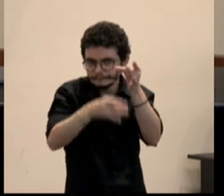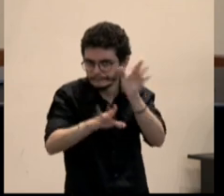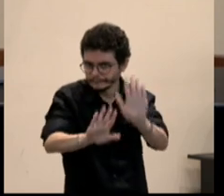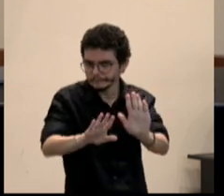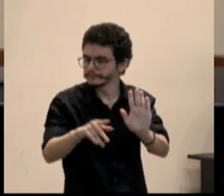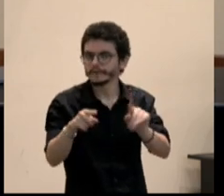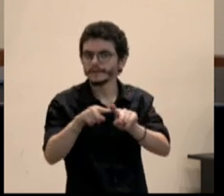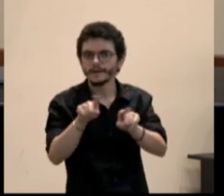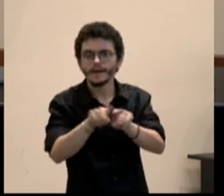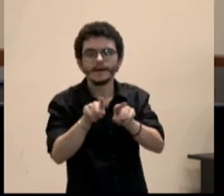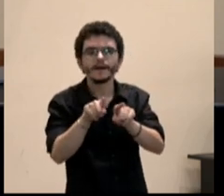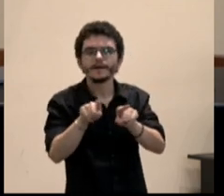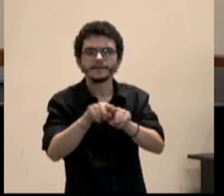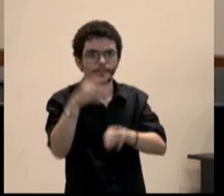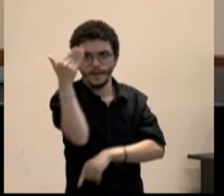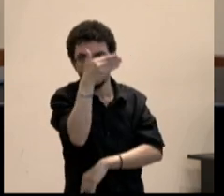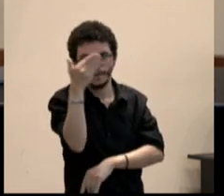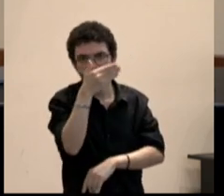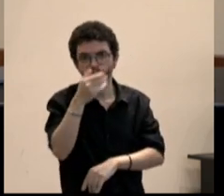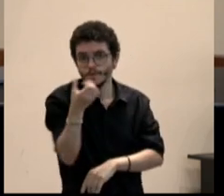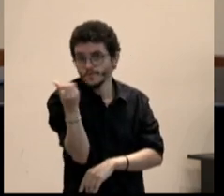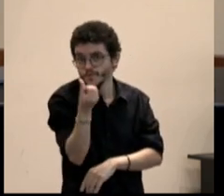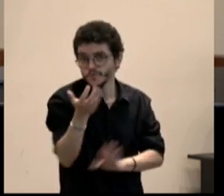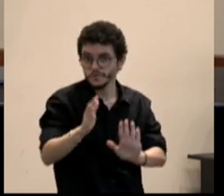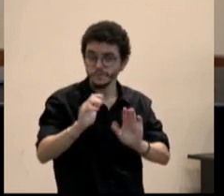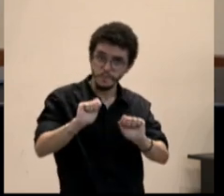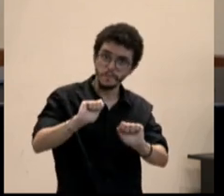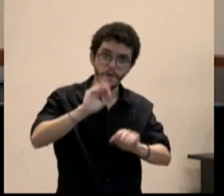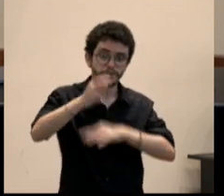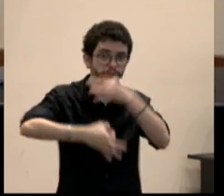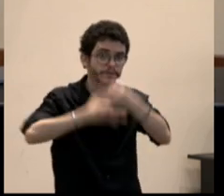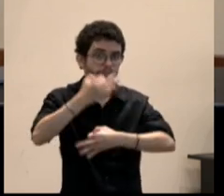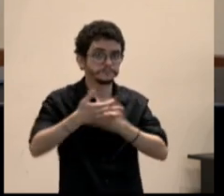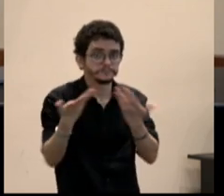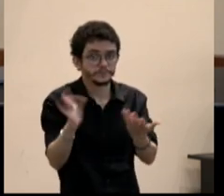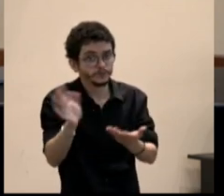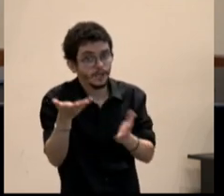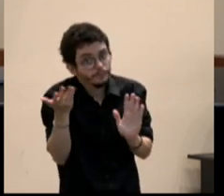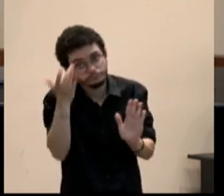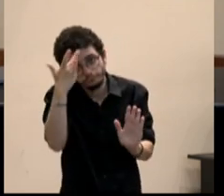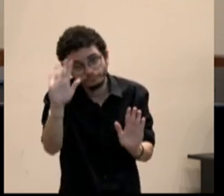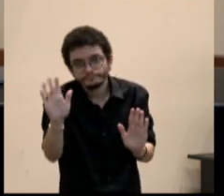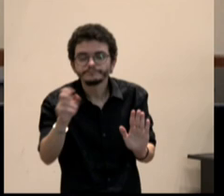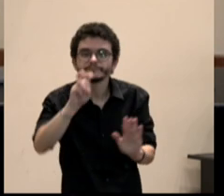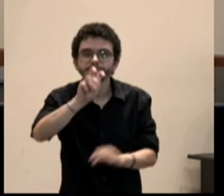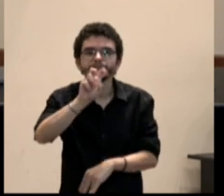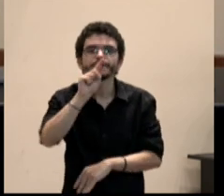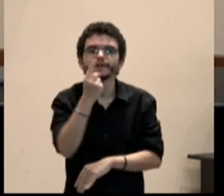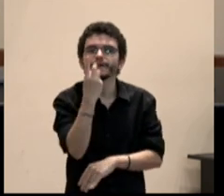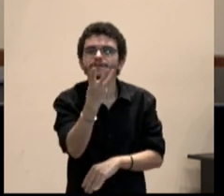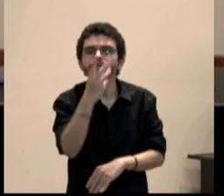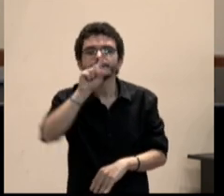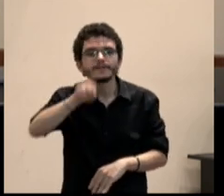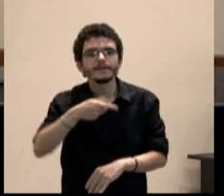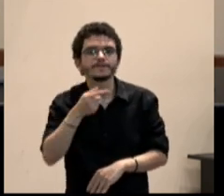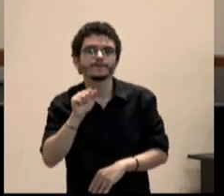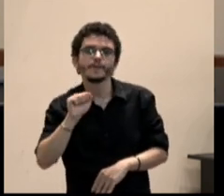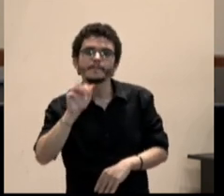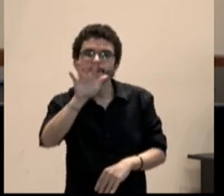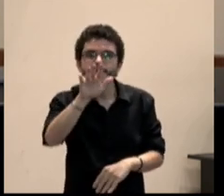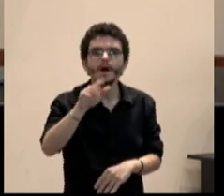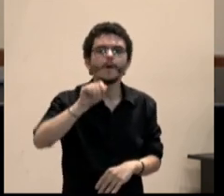o que o INEP fez, o INEP também comenta, pode ser que ele já tenha comentado o aumento. 513 bilhões, 400 bilhões, 400 bilhões.